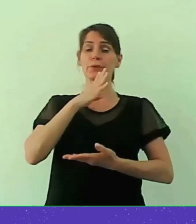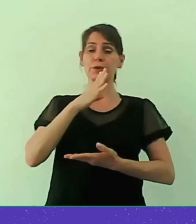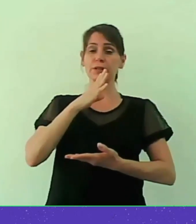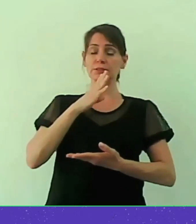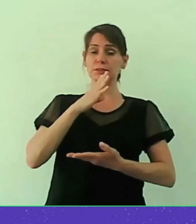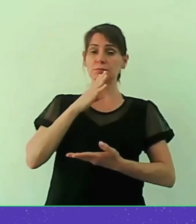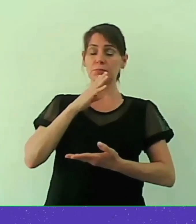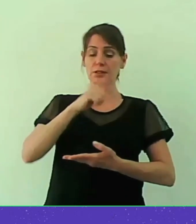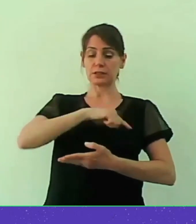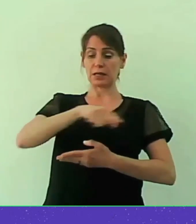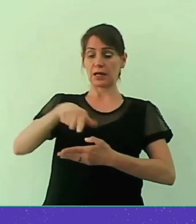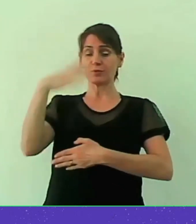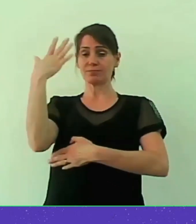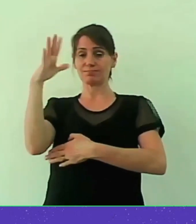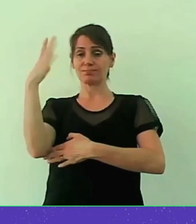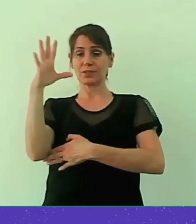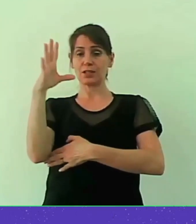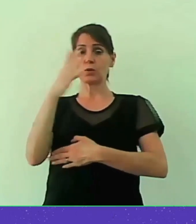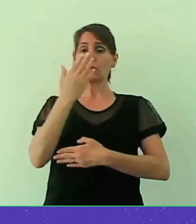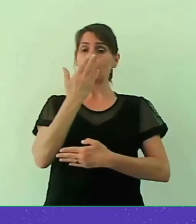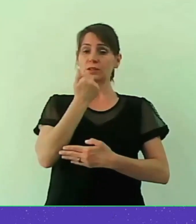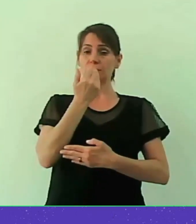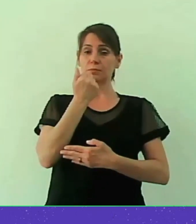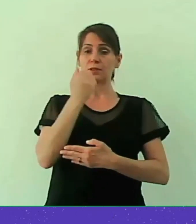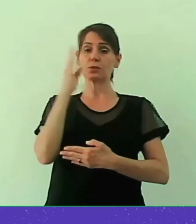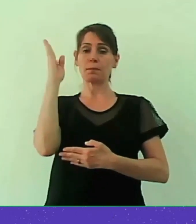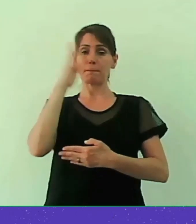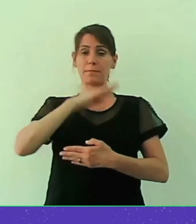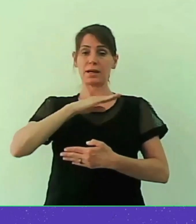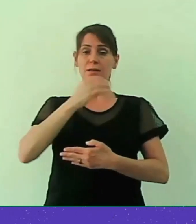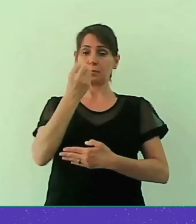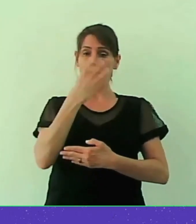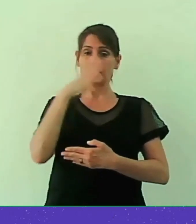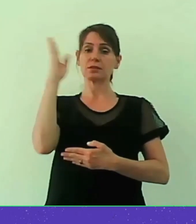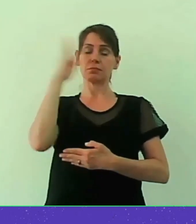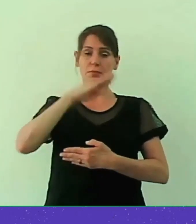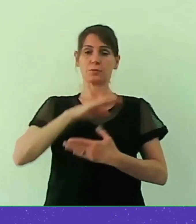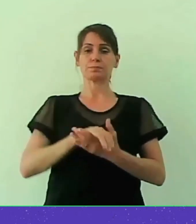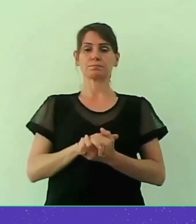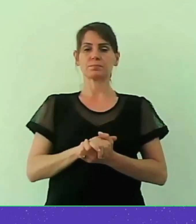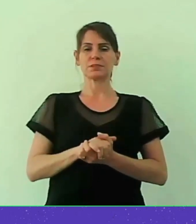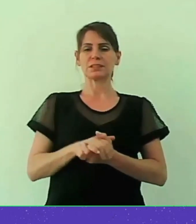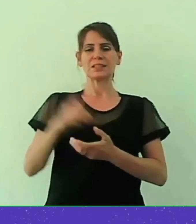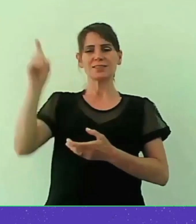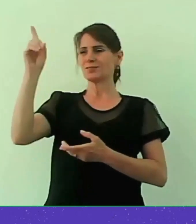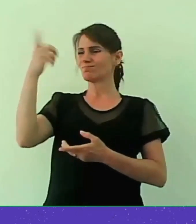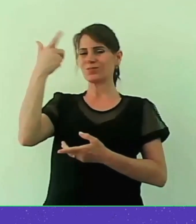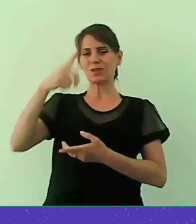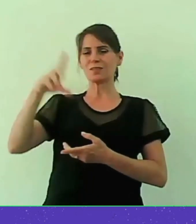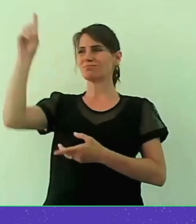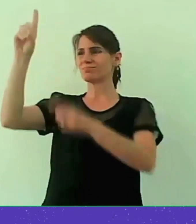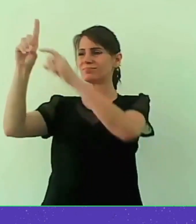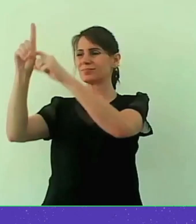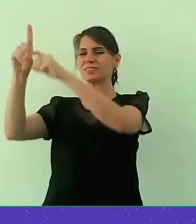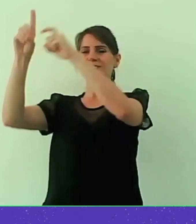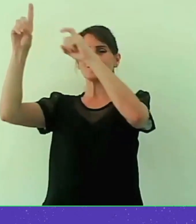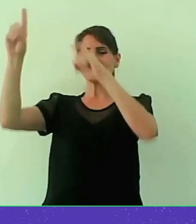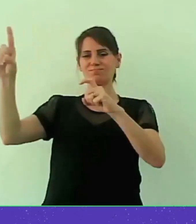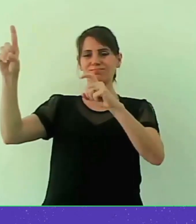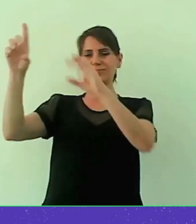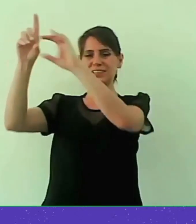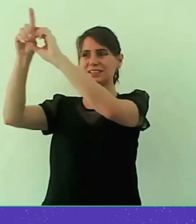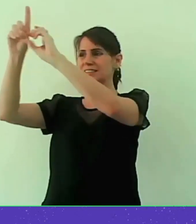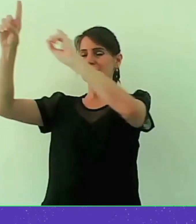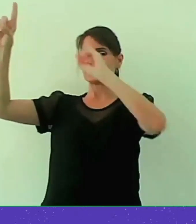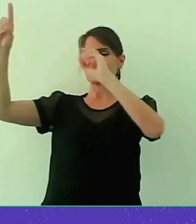mal, passou a não depender mais de Deus com a simplicidade do seu espírito.